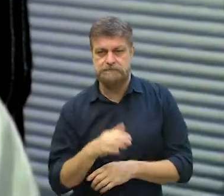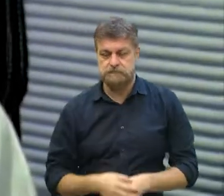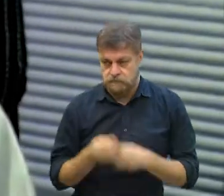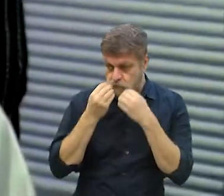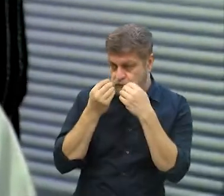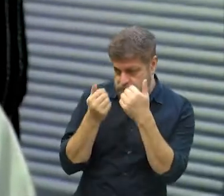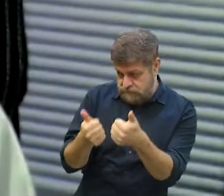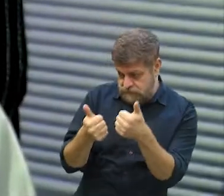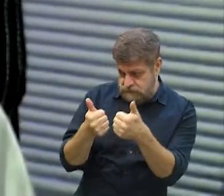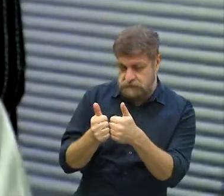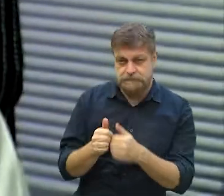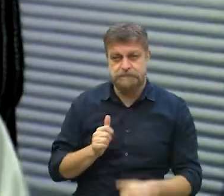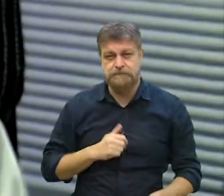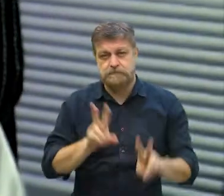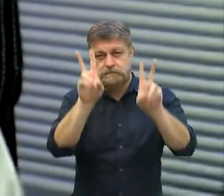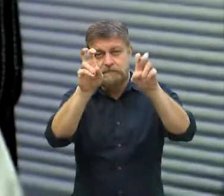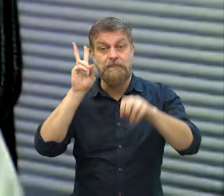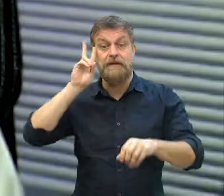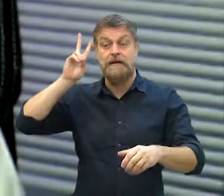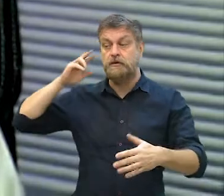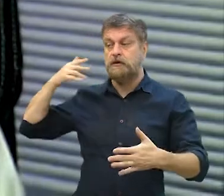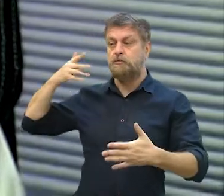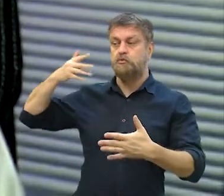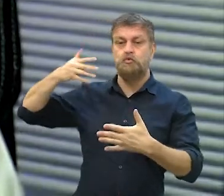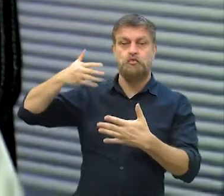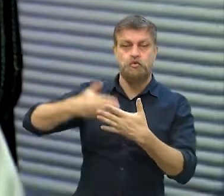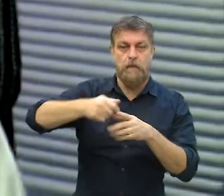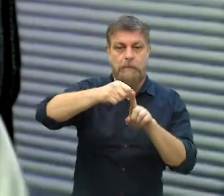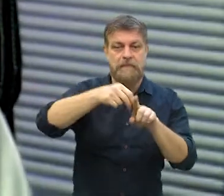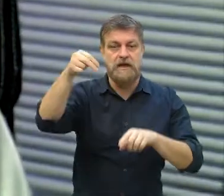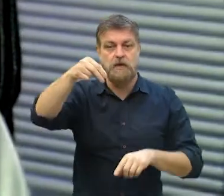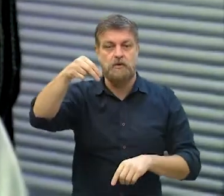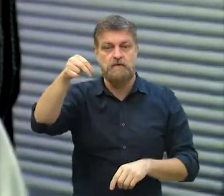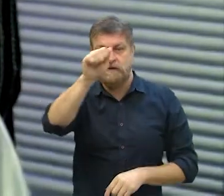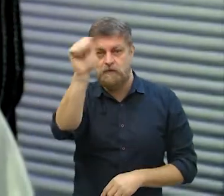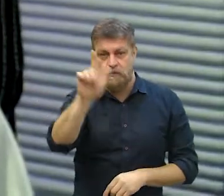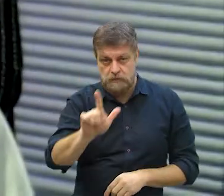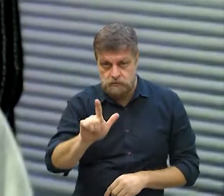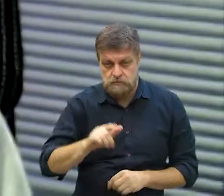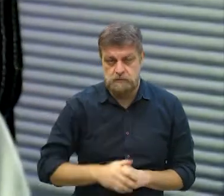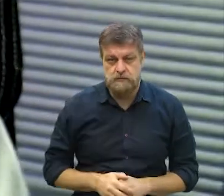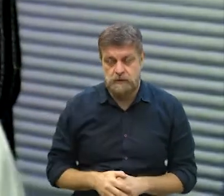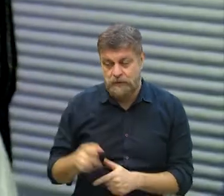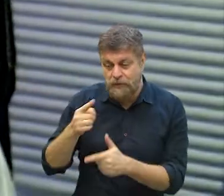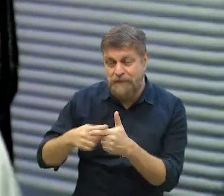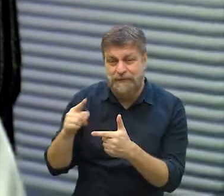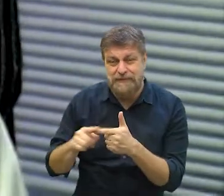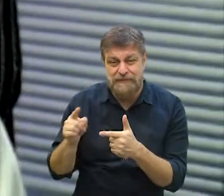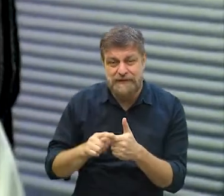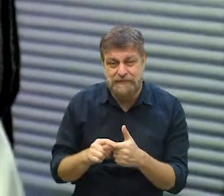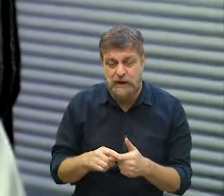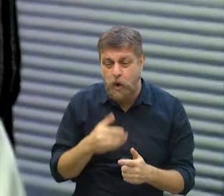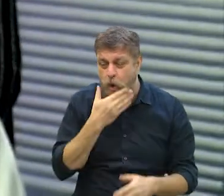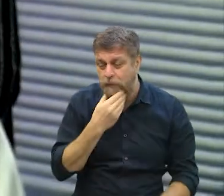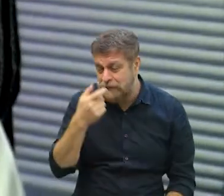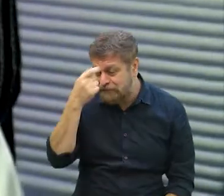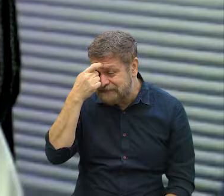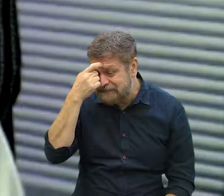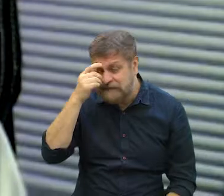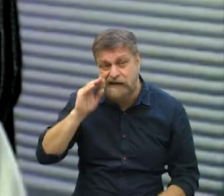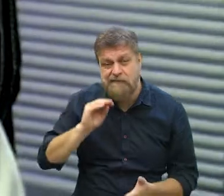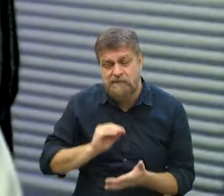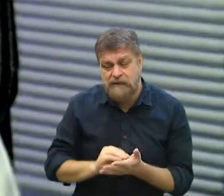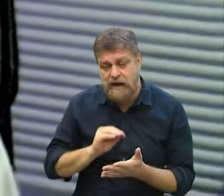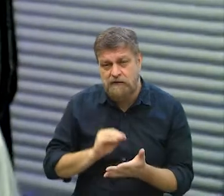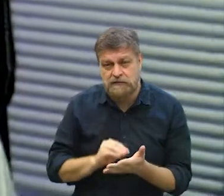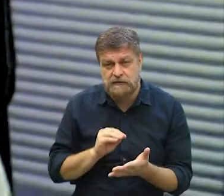abertura, o Gabriel, falando da questão da história, né, do Novembro Azul, e que isso é um programa de conscientização, né? Hoje, muitas vezes